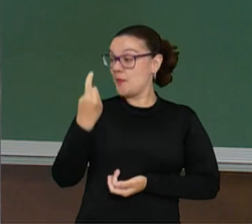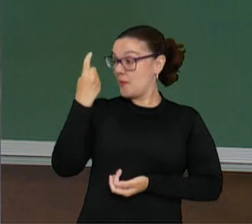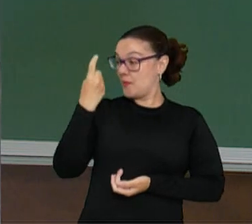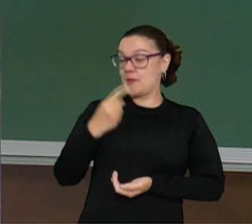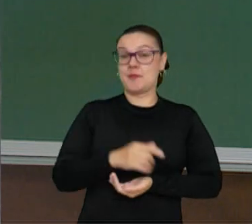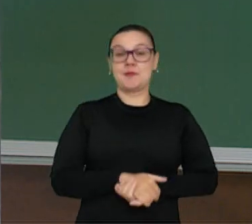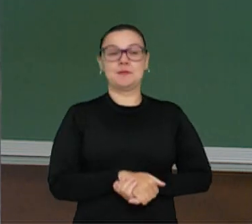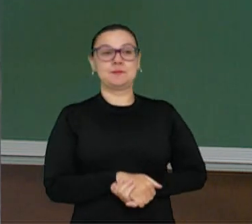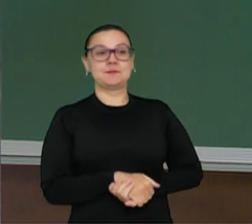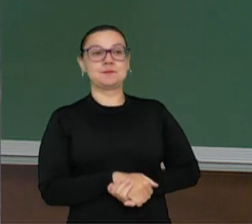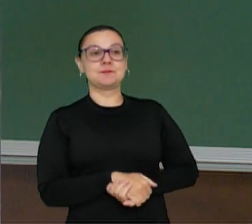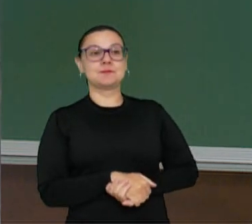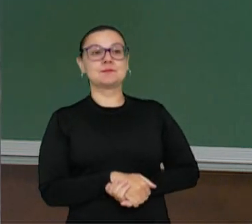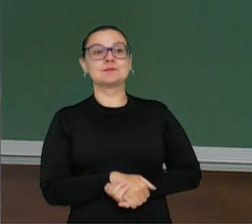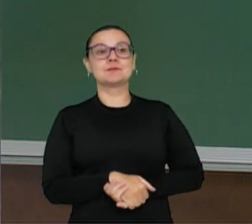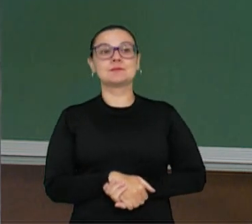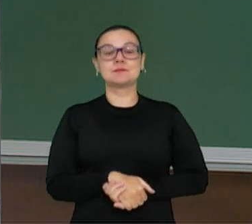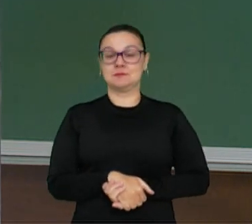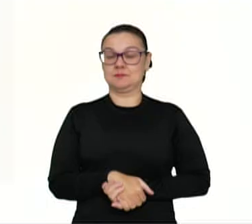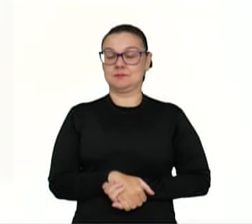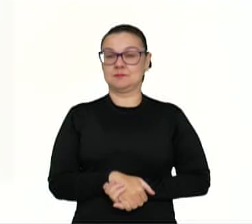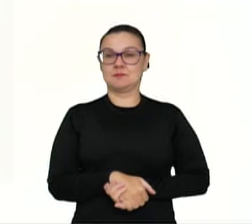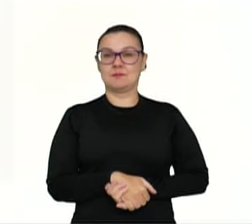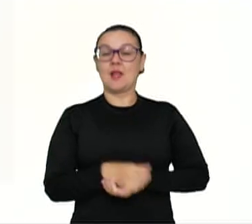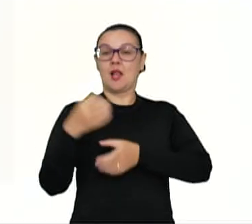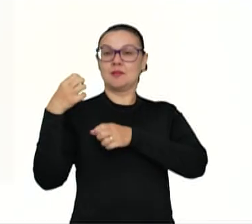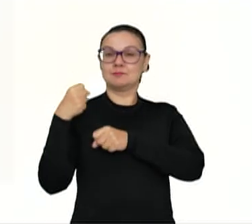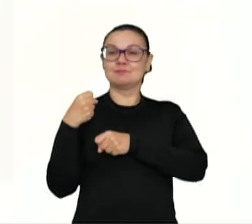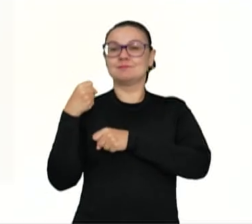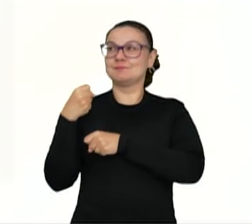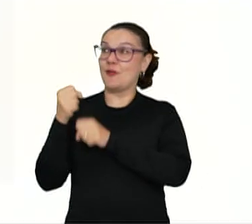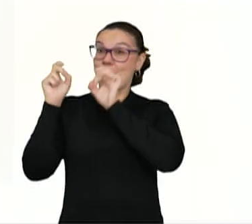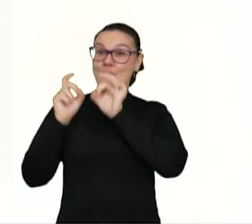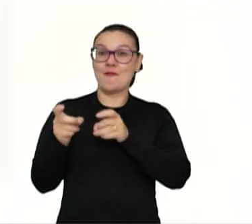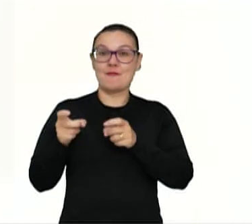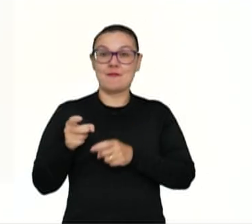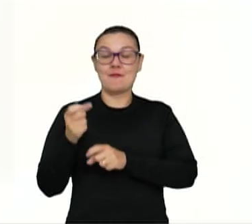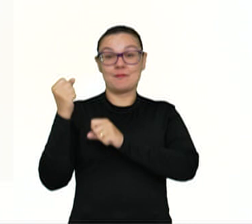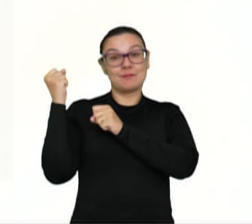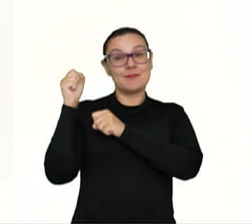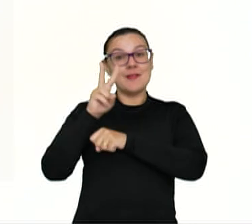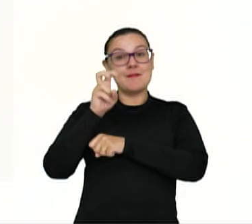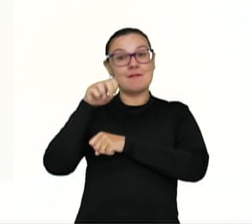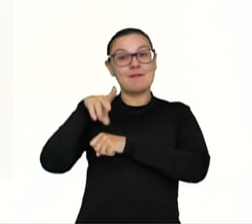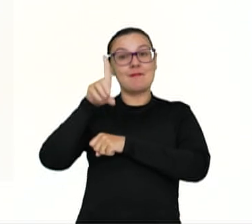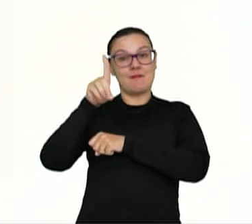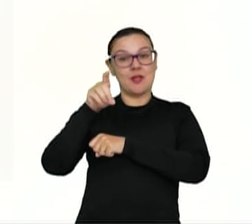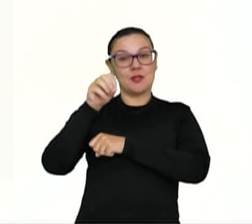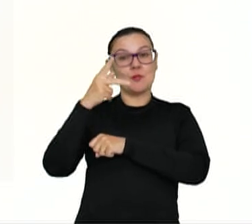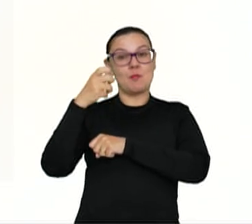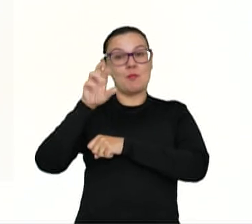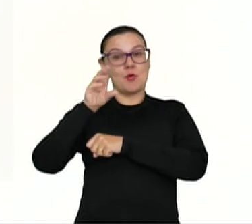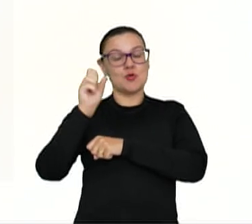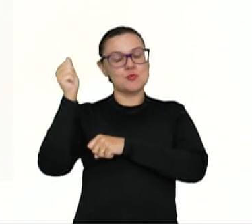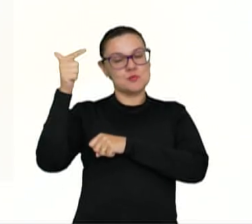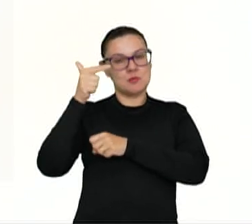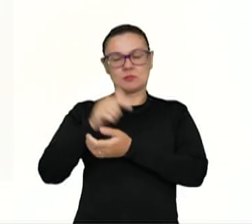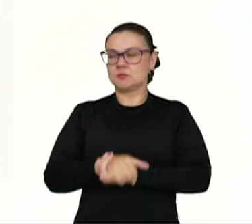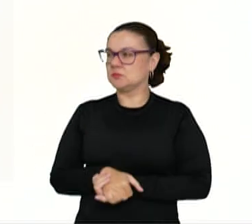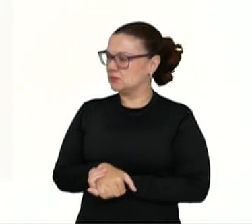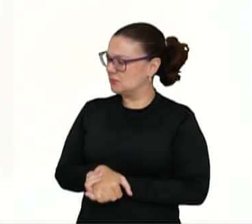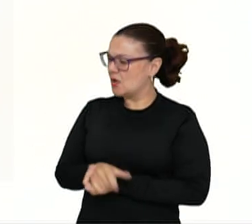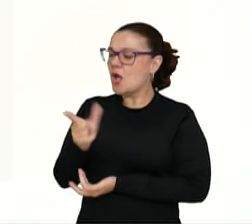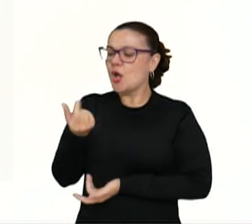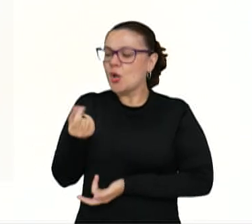essa outra tirinha aqui do Armandinho. Vendo o pôr do sol, está escrito na plaquinha, e alguém pergunta para